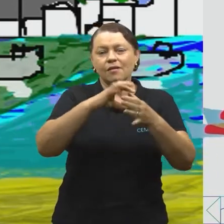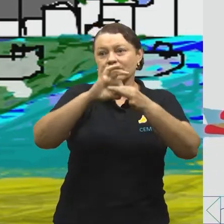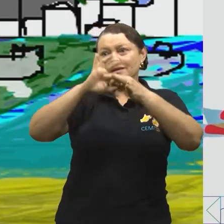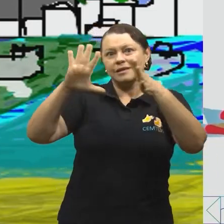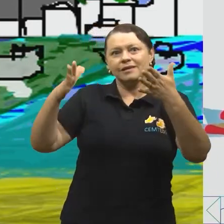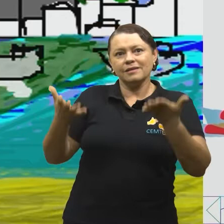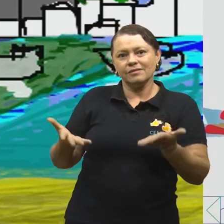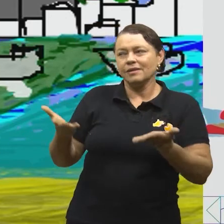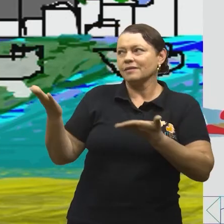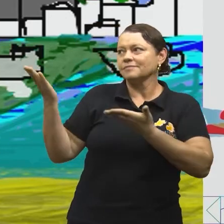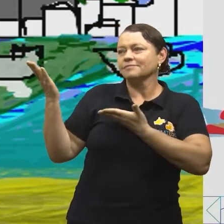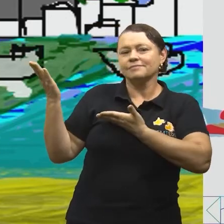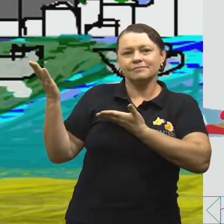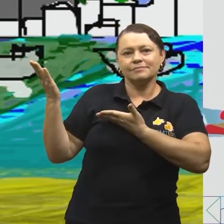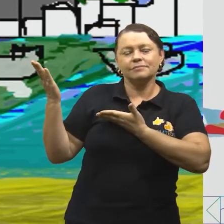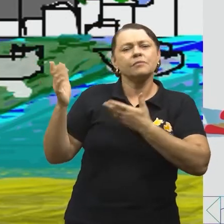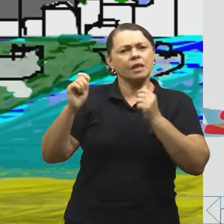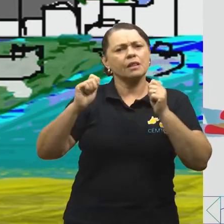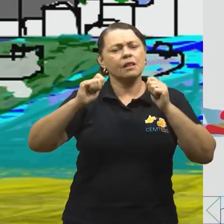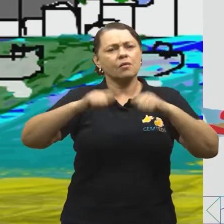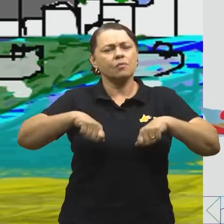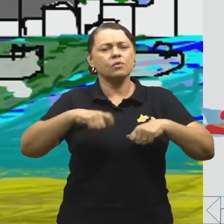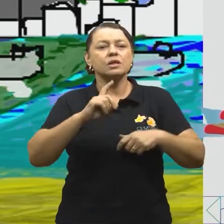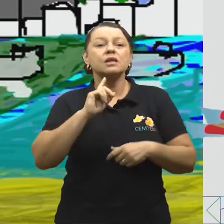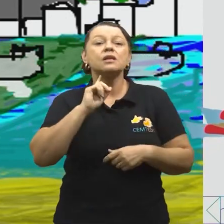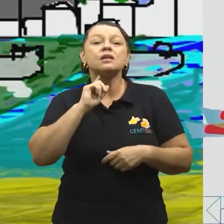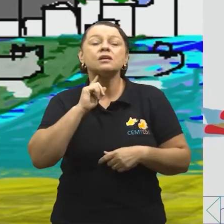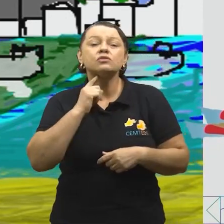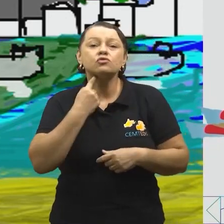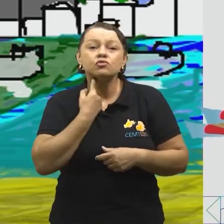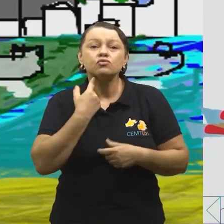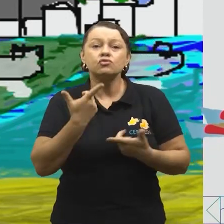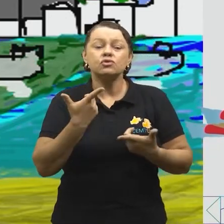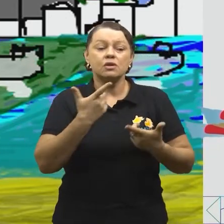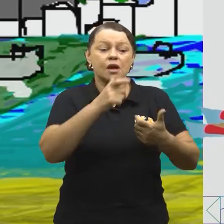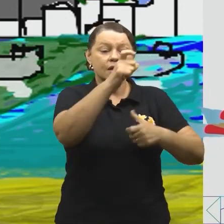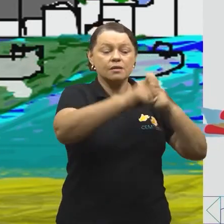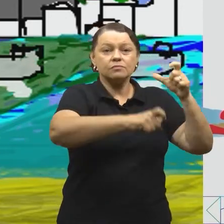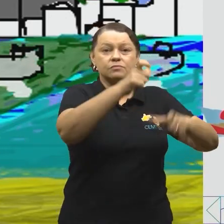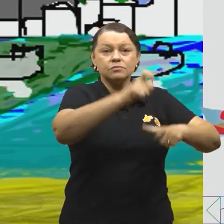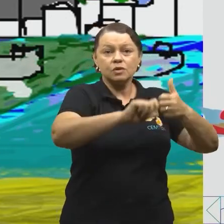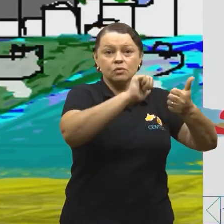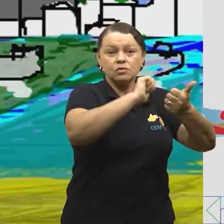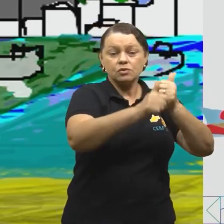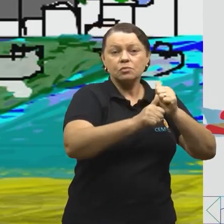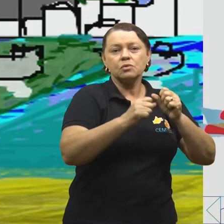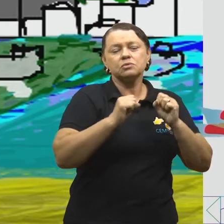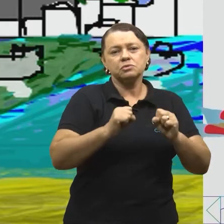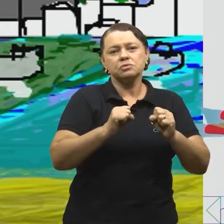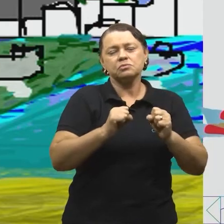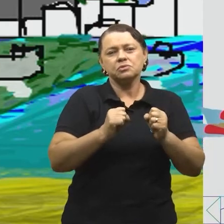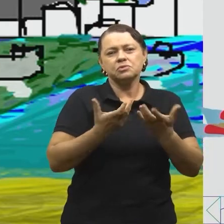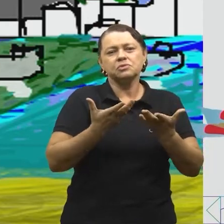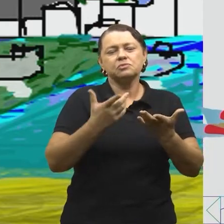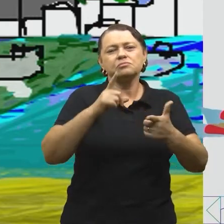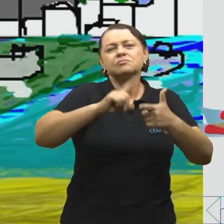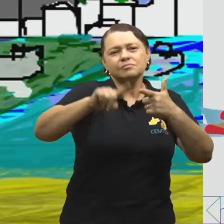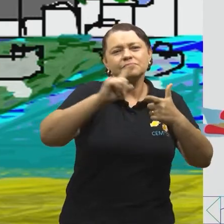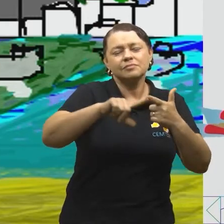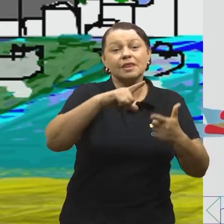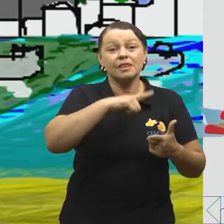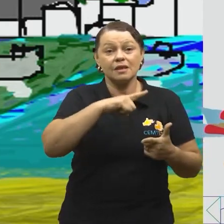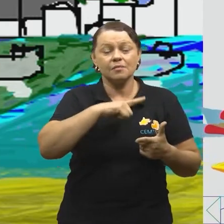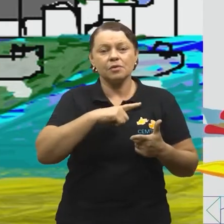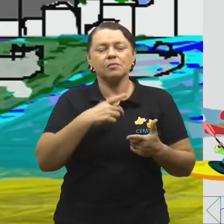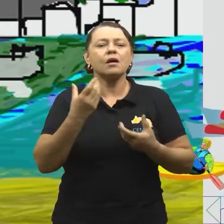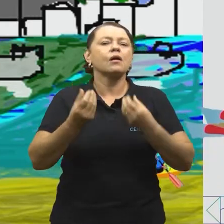livre, poderia contaminar e reduzir o desempenho dos atletas nesse caso. Como o Brasil